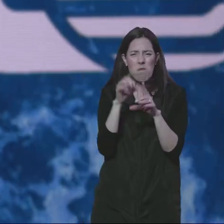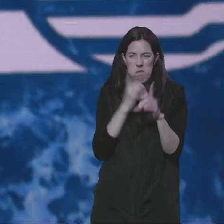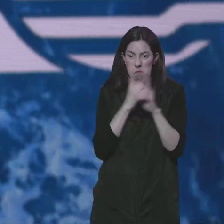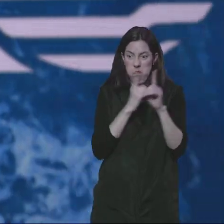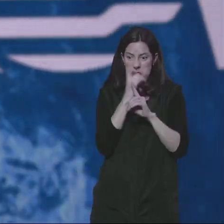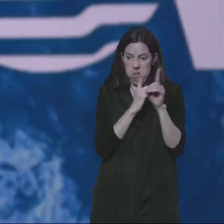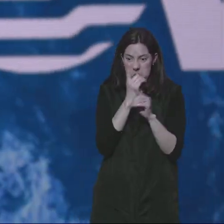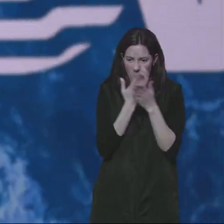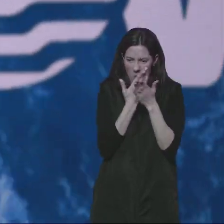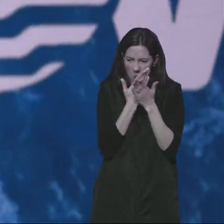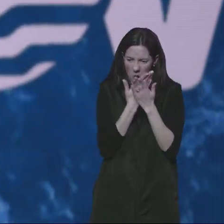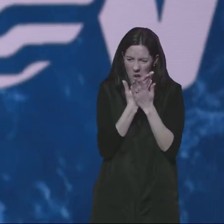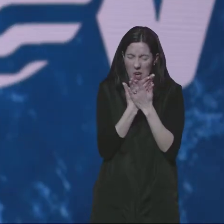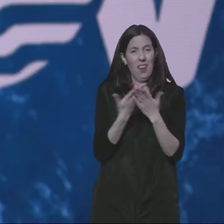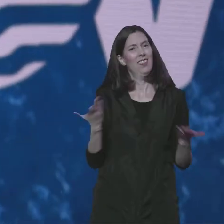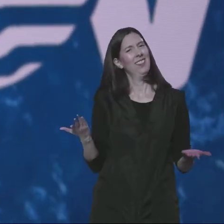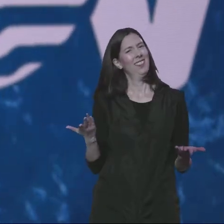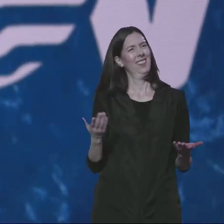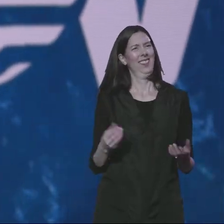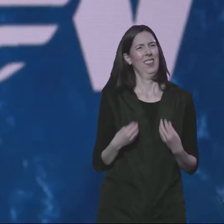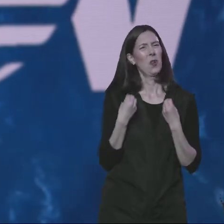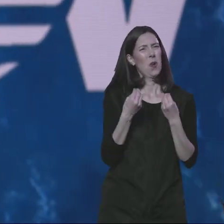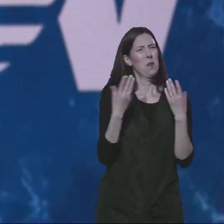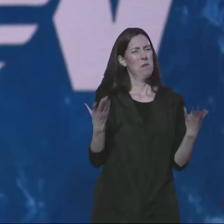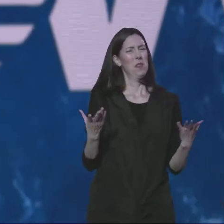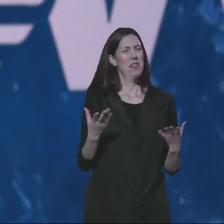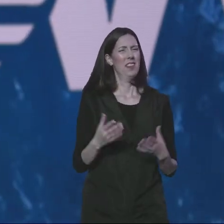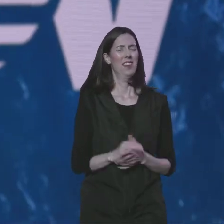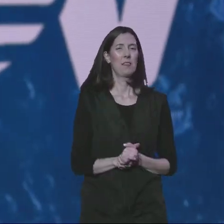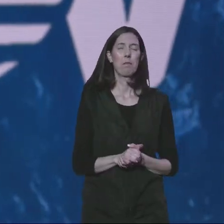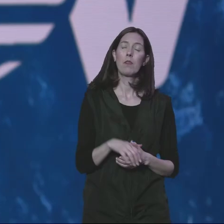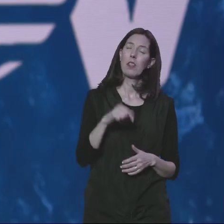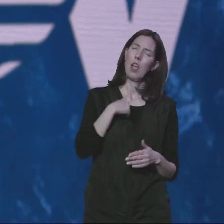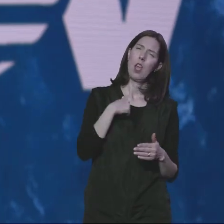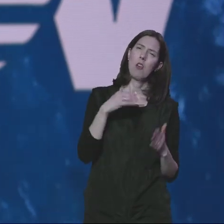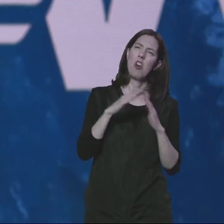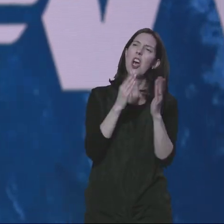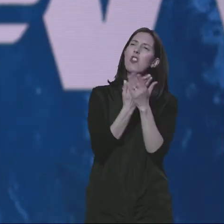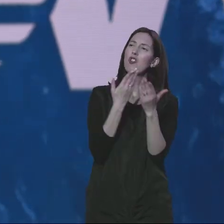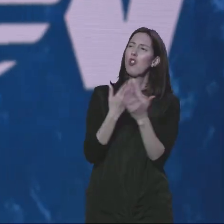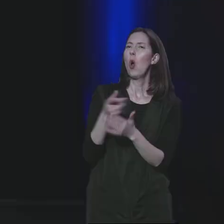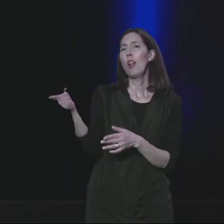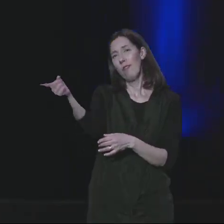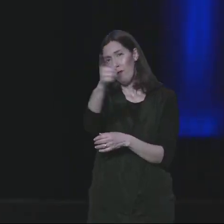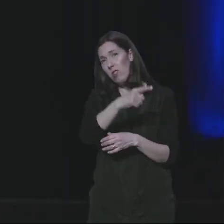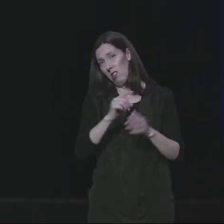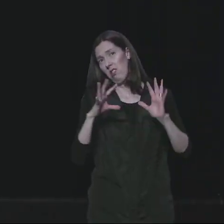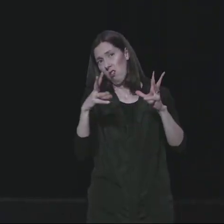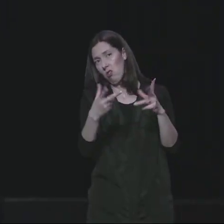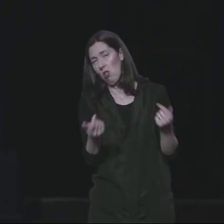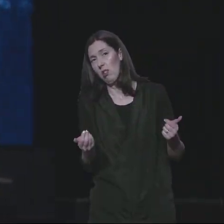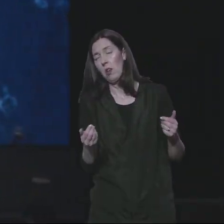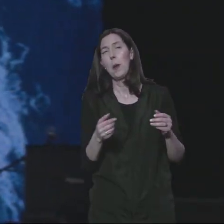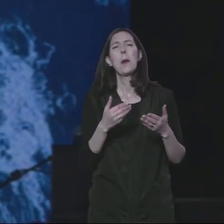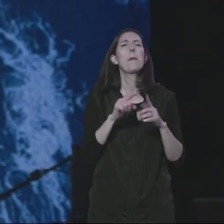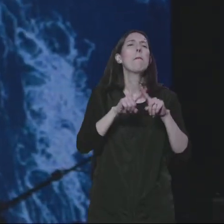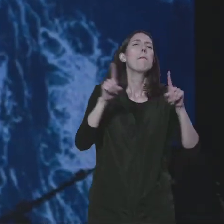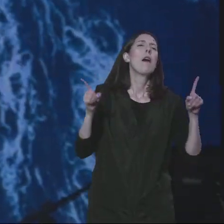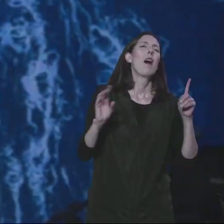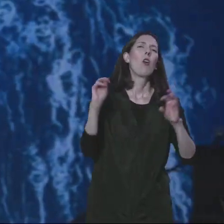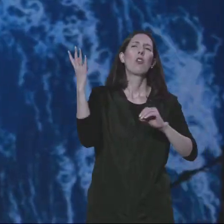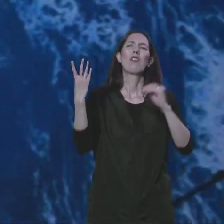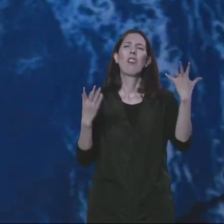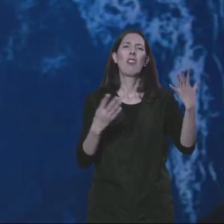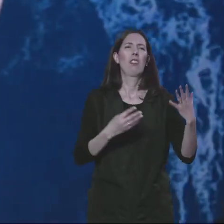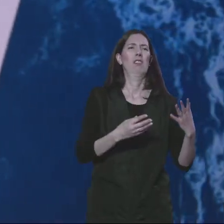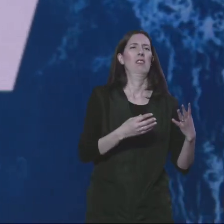aguentar. E isso para várias coisas da vida. Eu usei o exemplo da escola porque você está na escola, mas dá para adaptar isso em várias